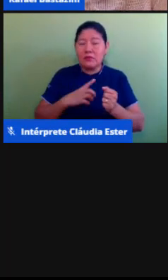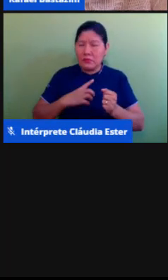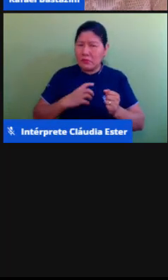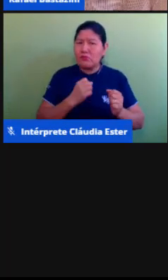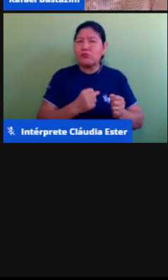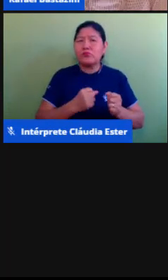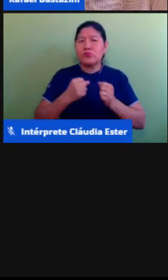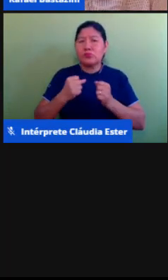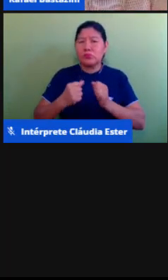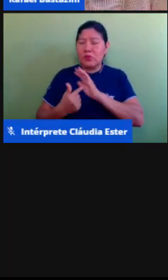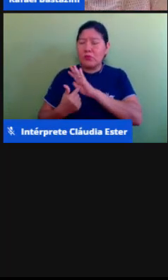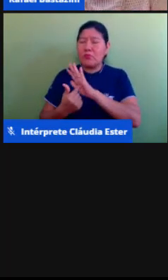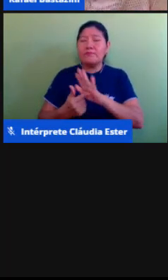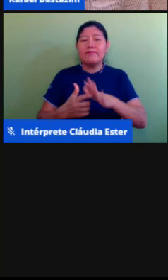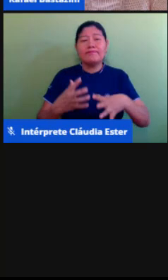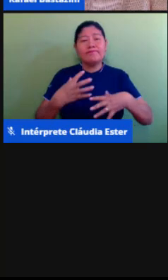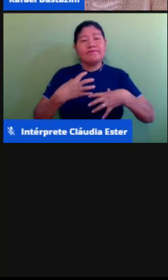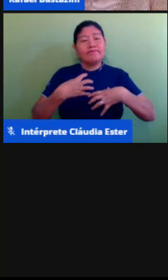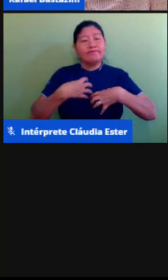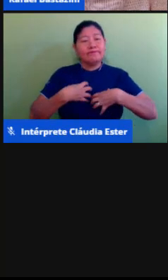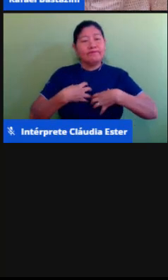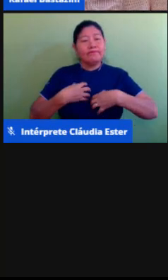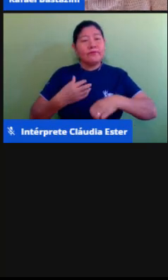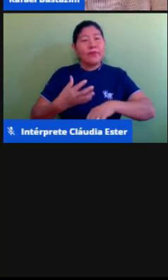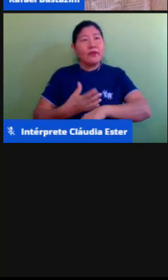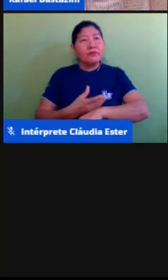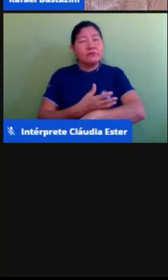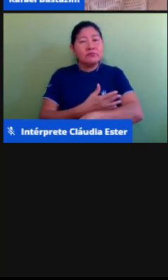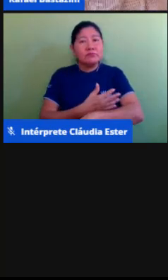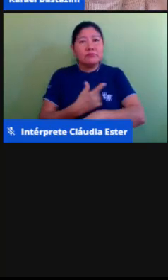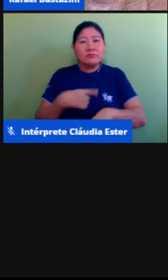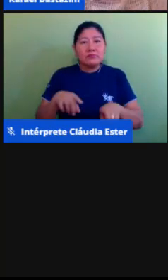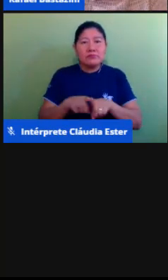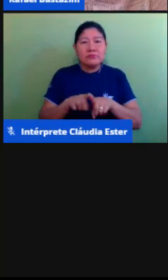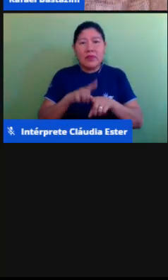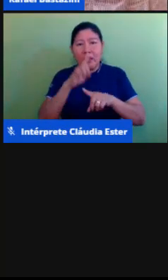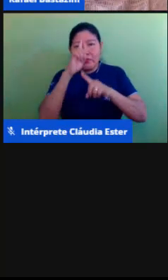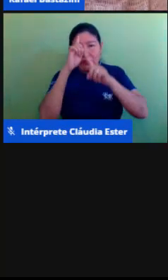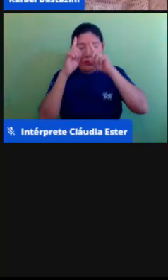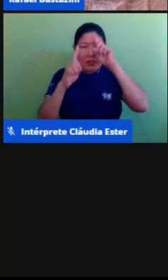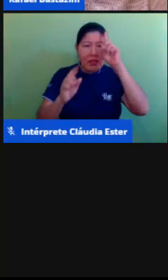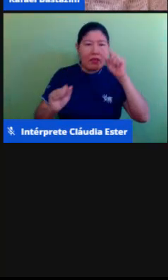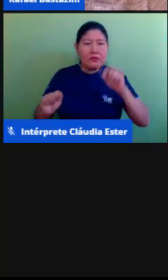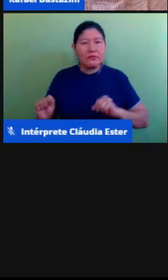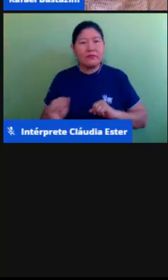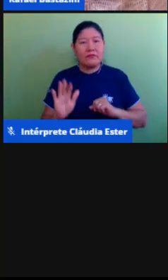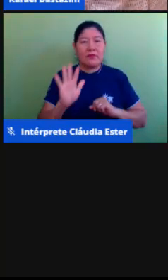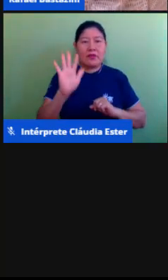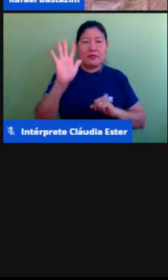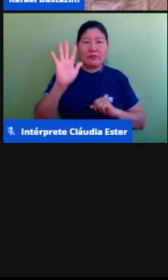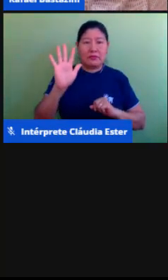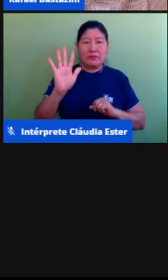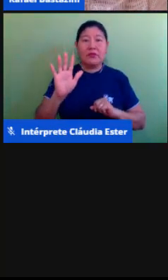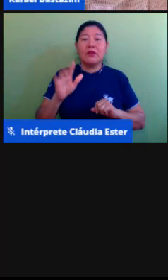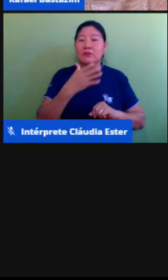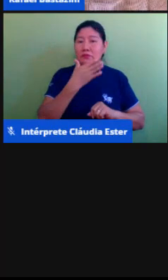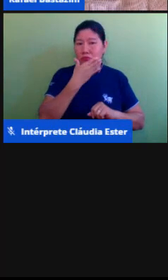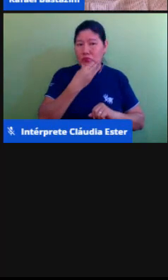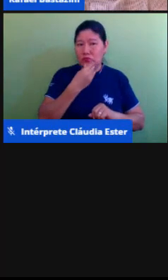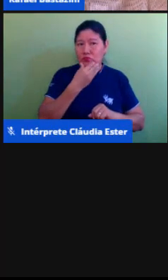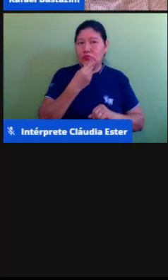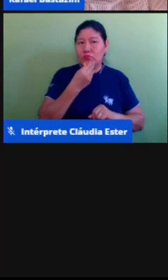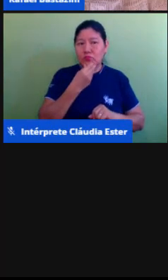expressa sentimentos, ideias, valores. E aí os autores também vão falar que essa parte é